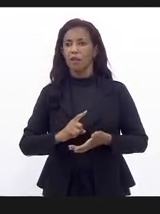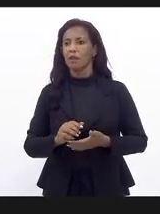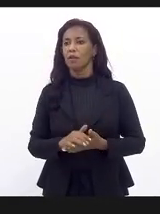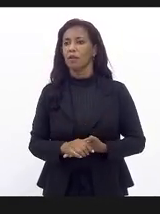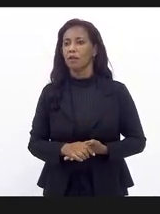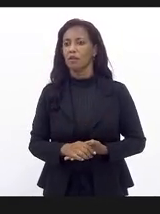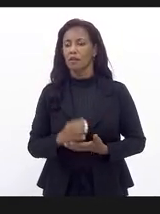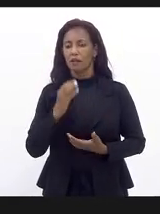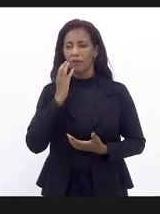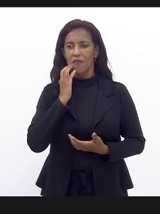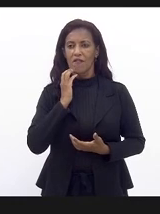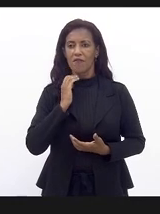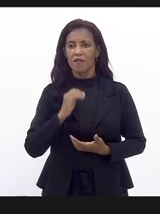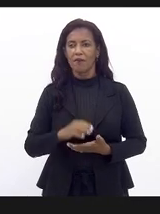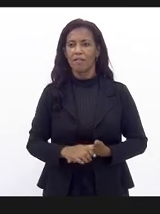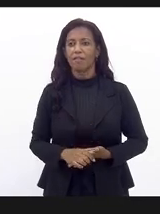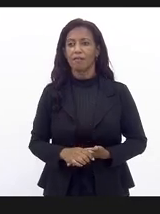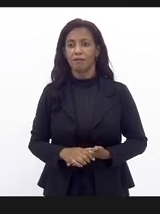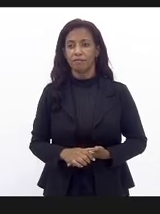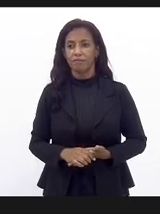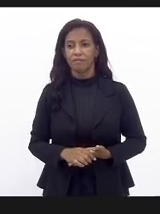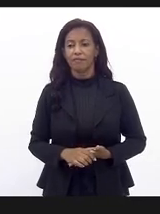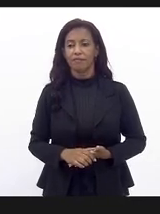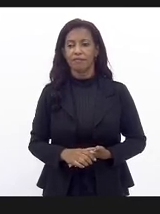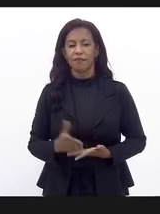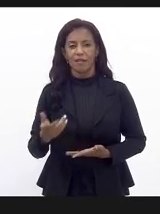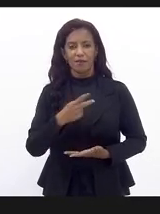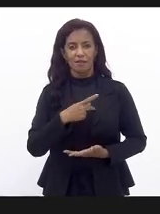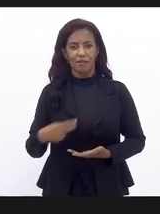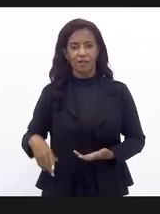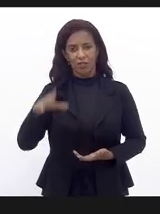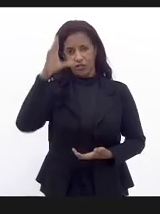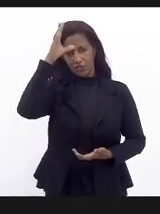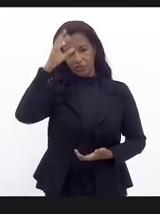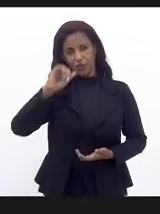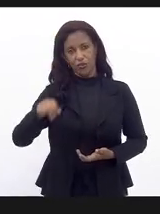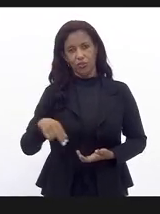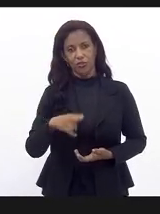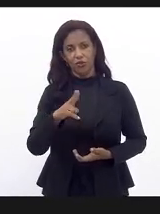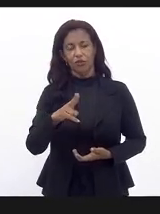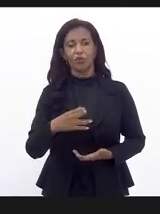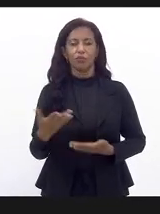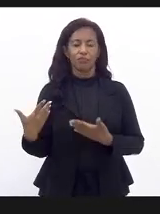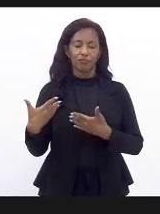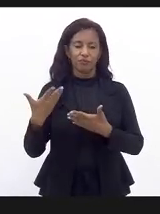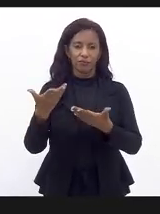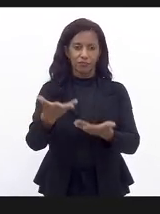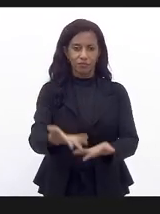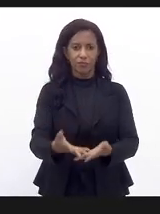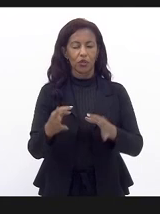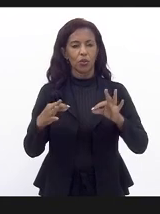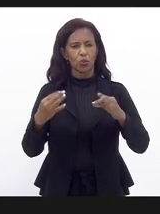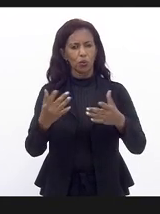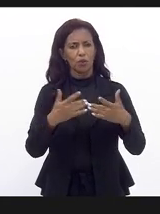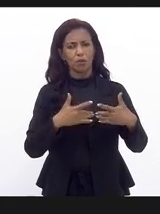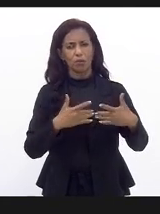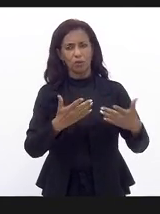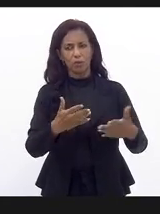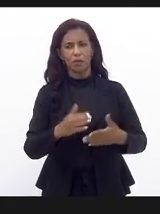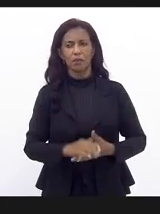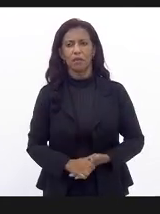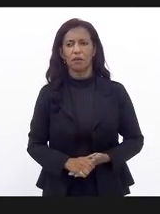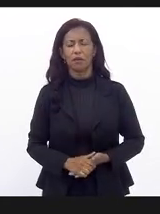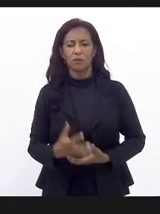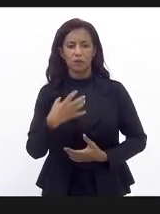prosseguir com a minha fala, presidente Tia Ju, eu gostaria de estar externando toda a minha solidariedade